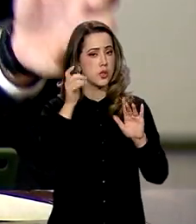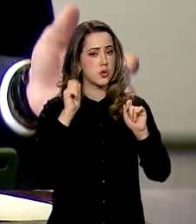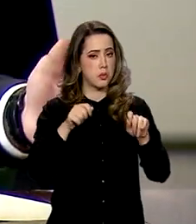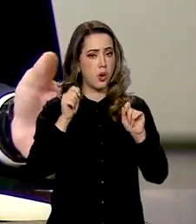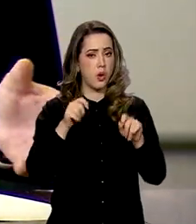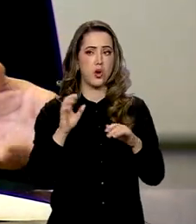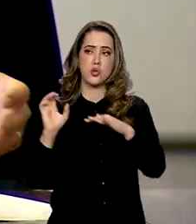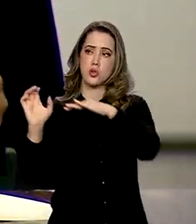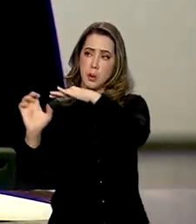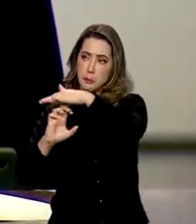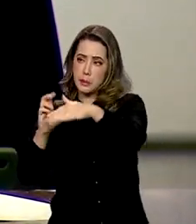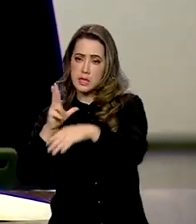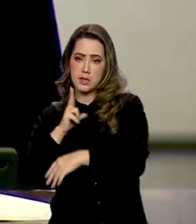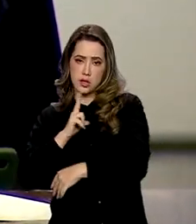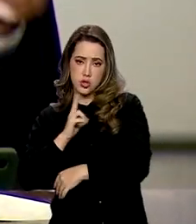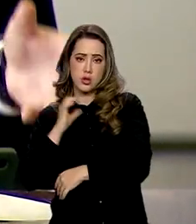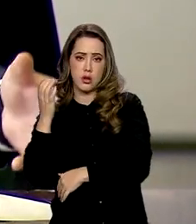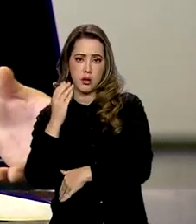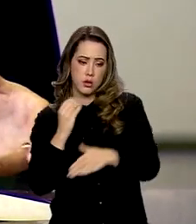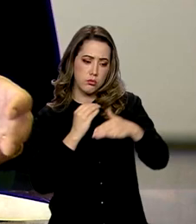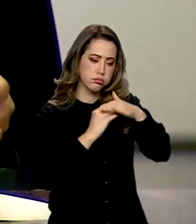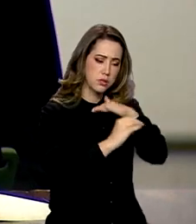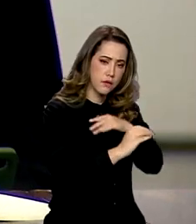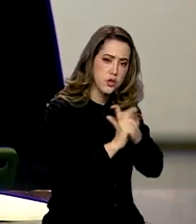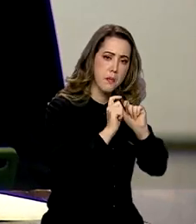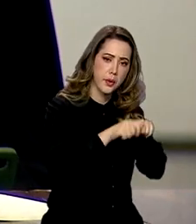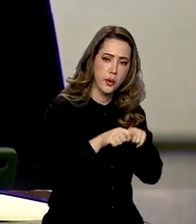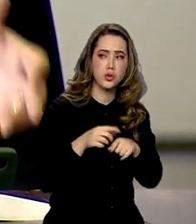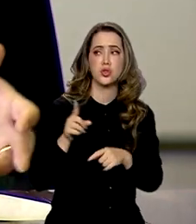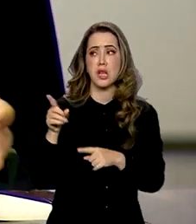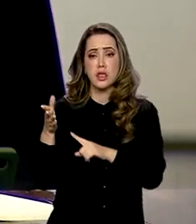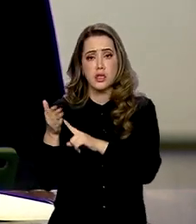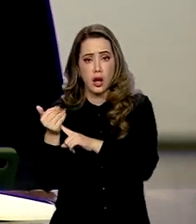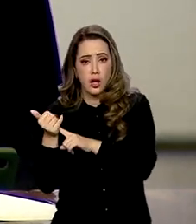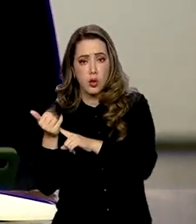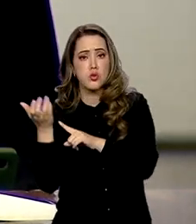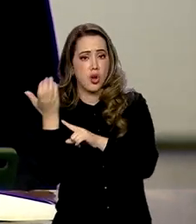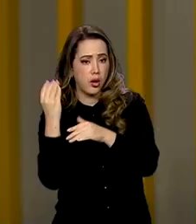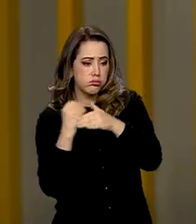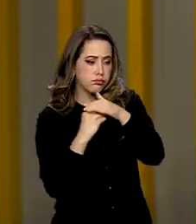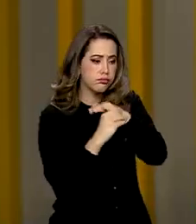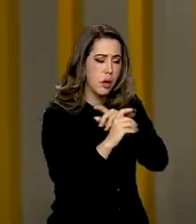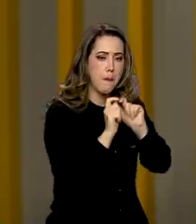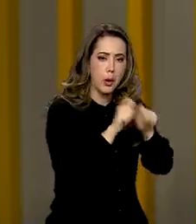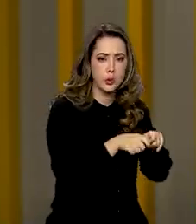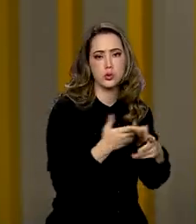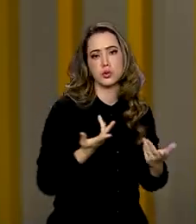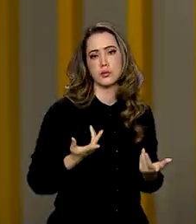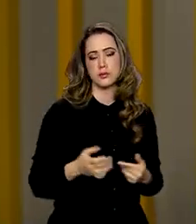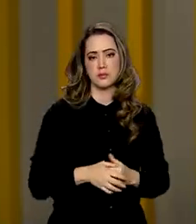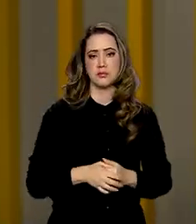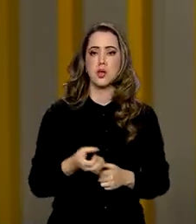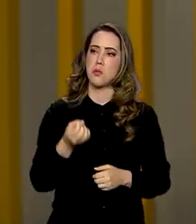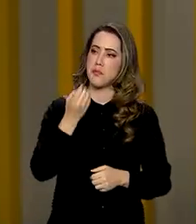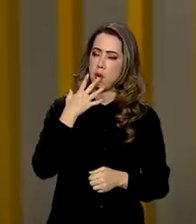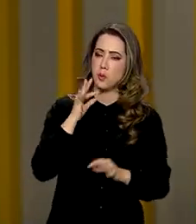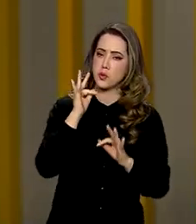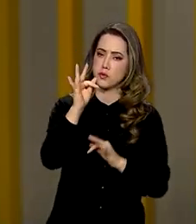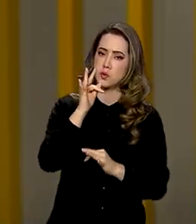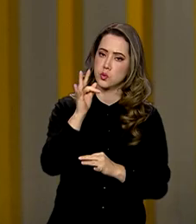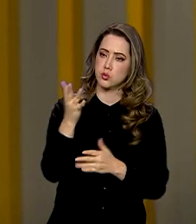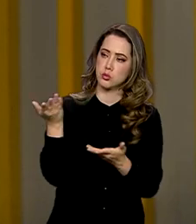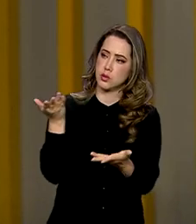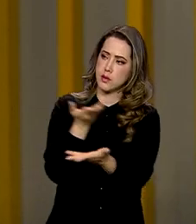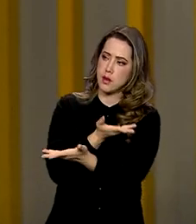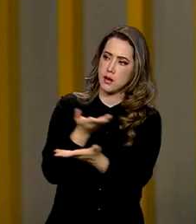investimentos chineses tecnologias equipamentos chineses são boas as perspectivas para